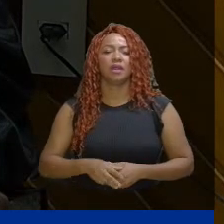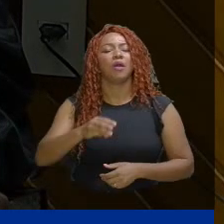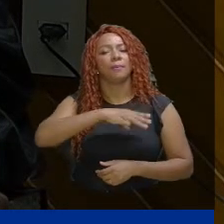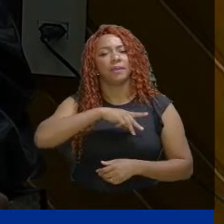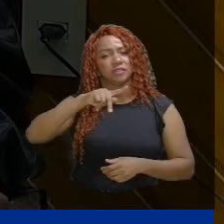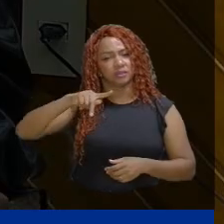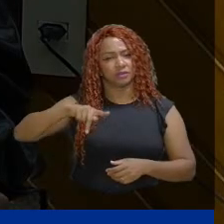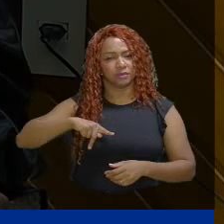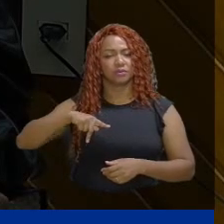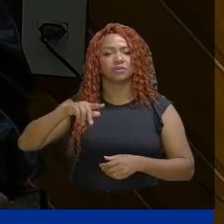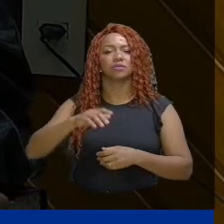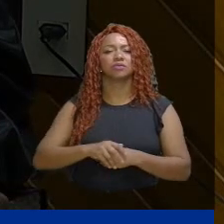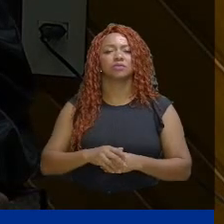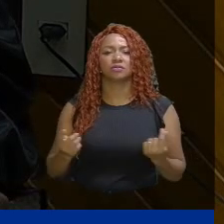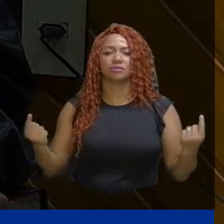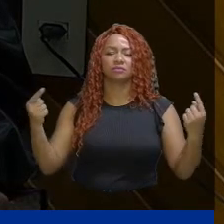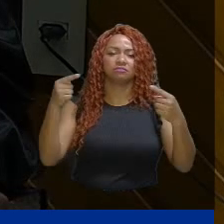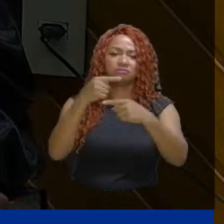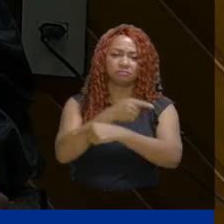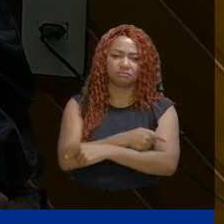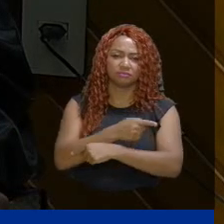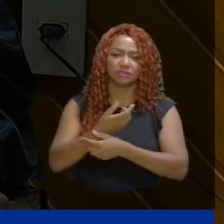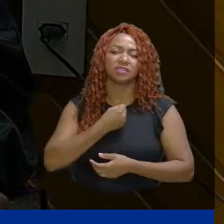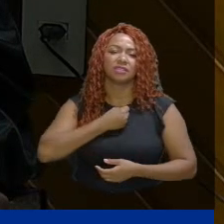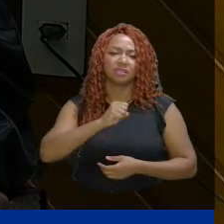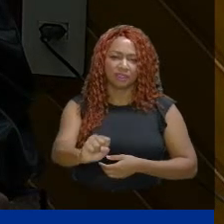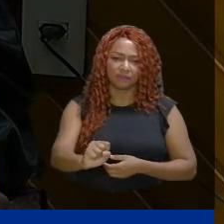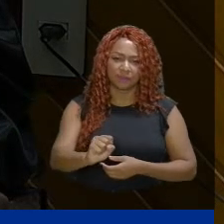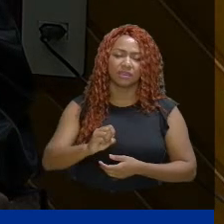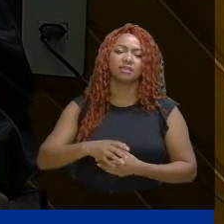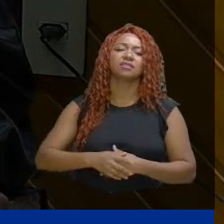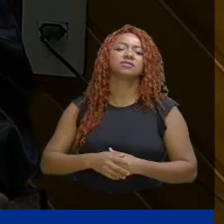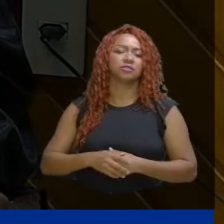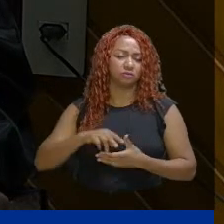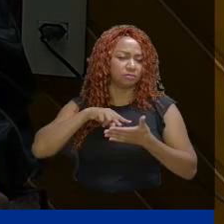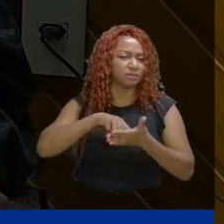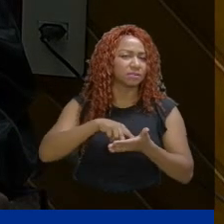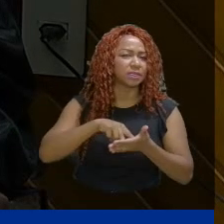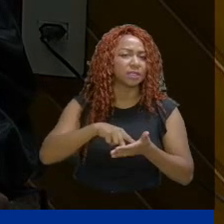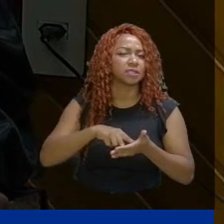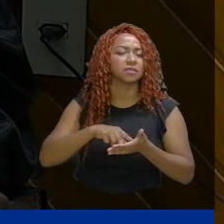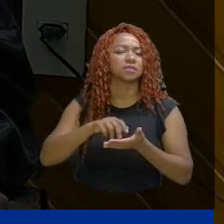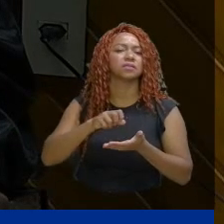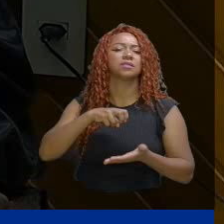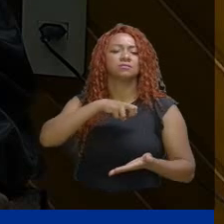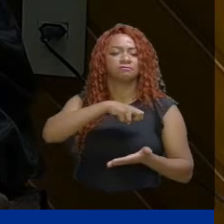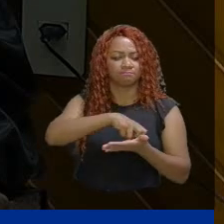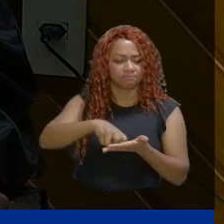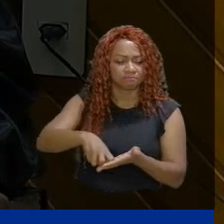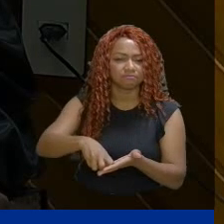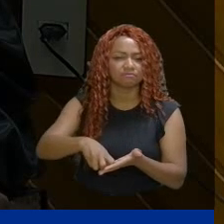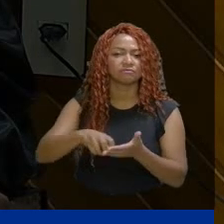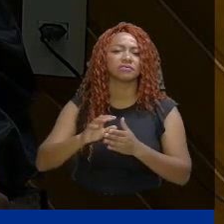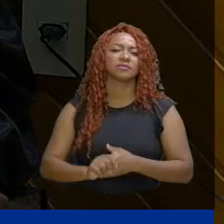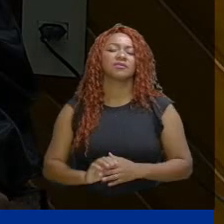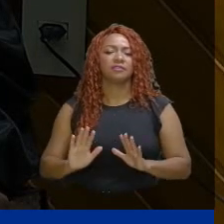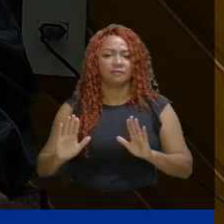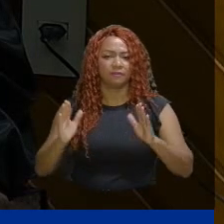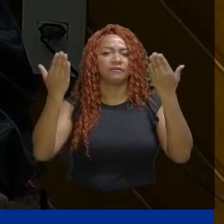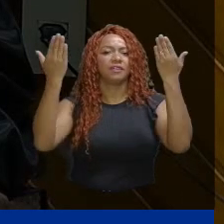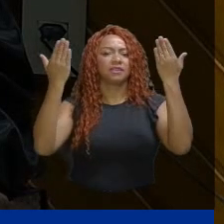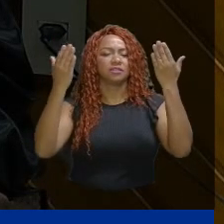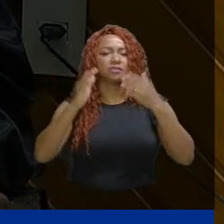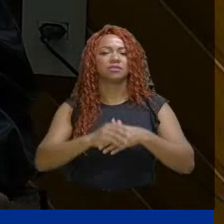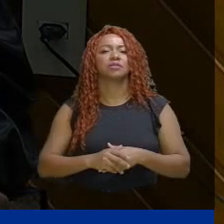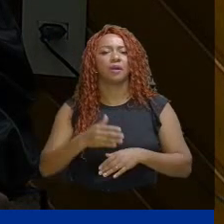Público Eleitoral, em contrarrazões, defende a manutenção da condenação, destacando que a realização de evento festivo